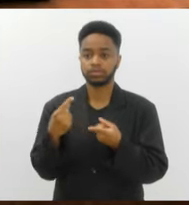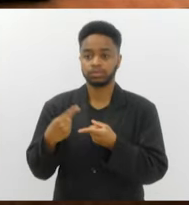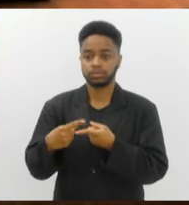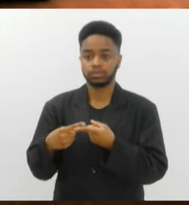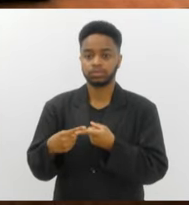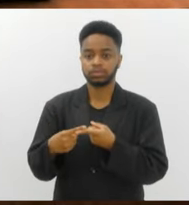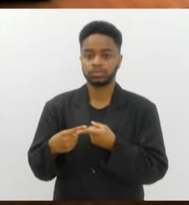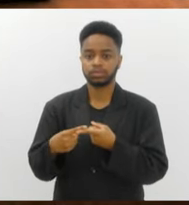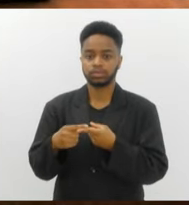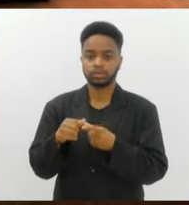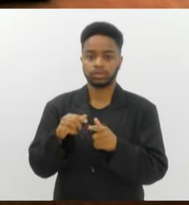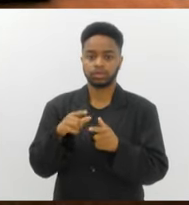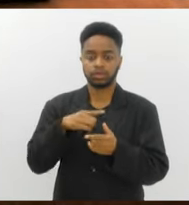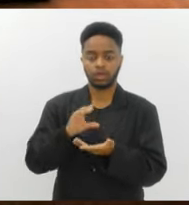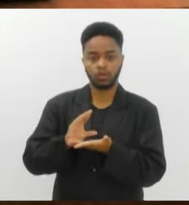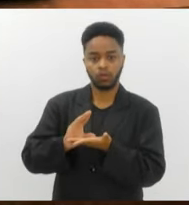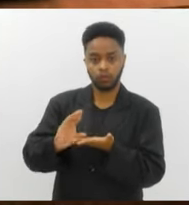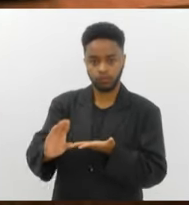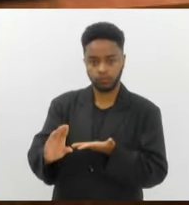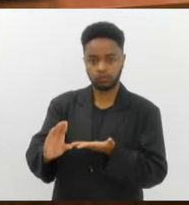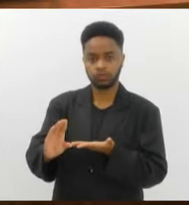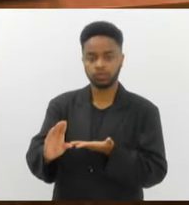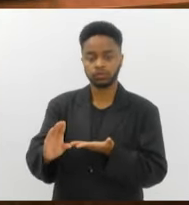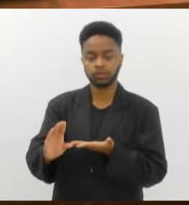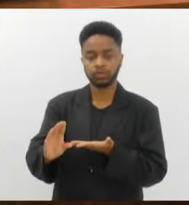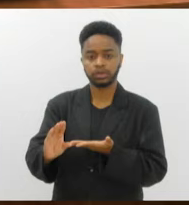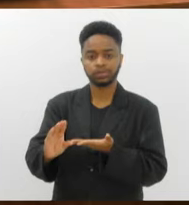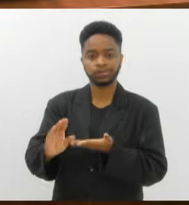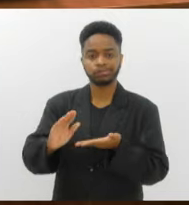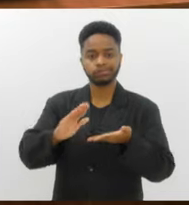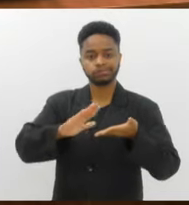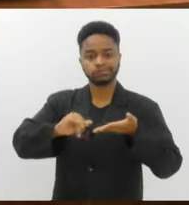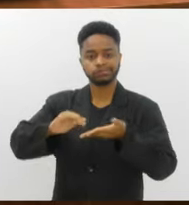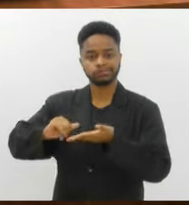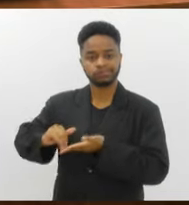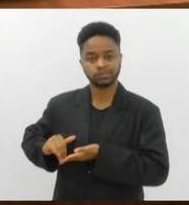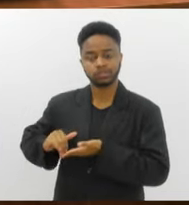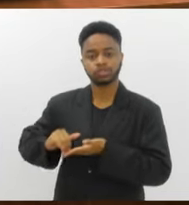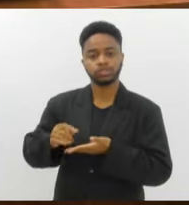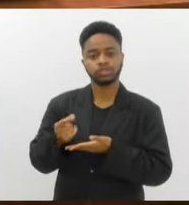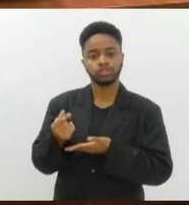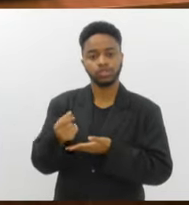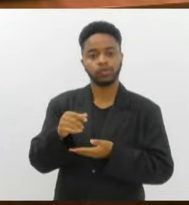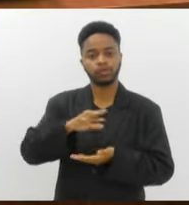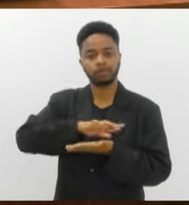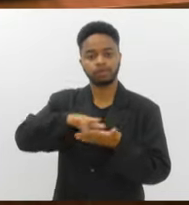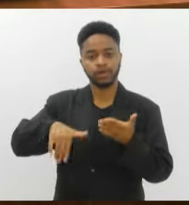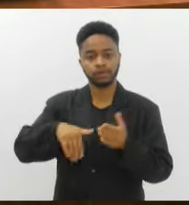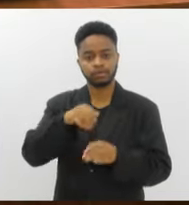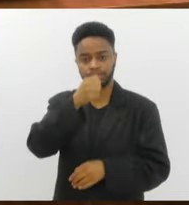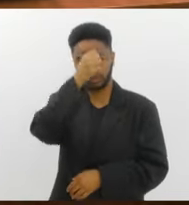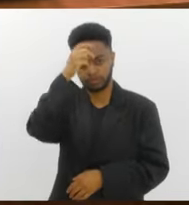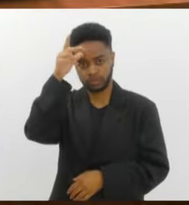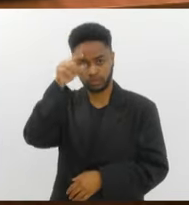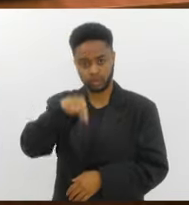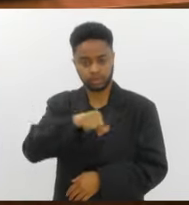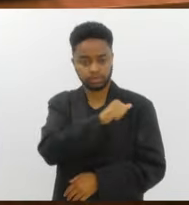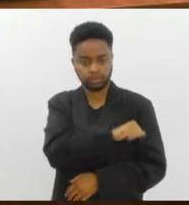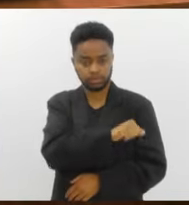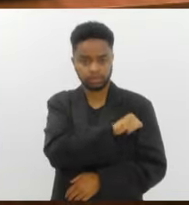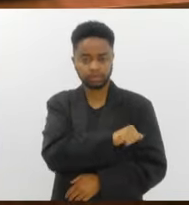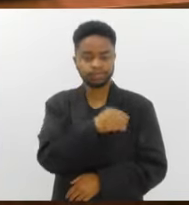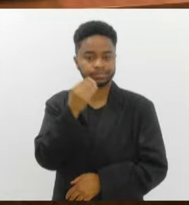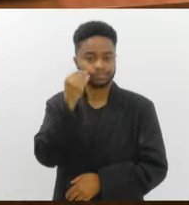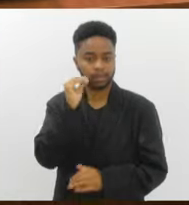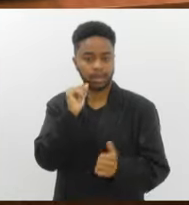seu fundo, acabou aportando recursos em várias prefeituras do estado do Rio de Janeiro, no sentido de